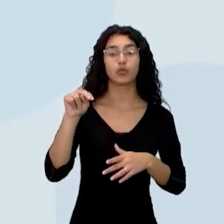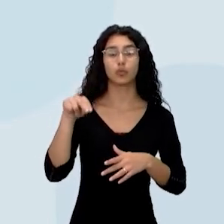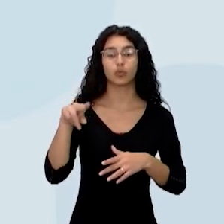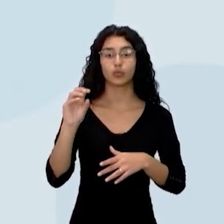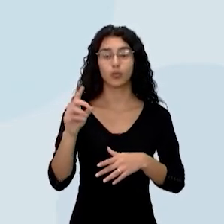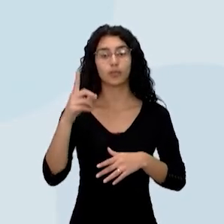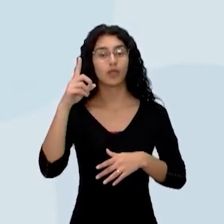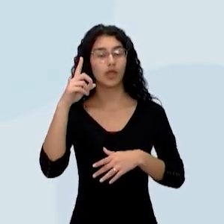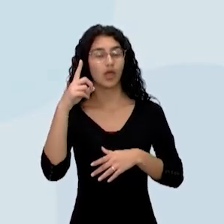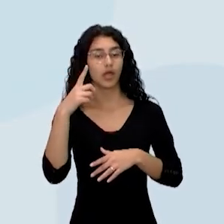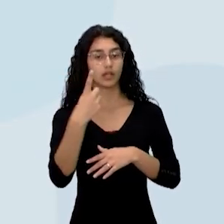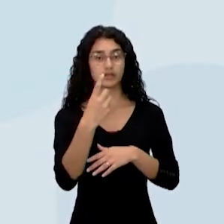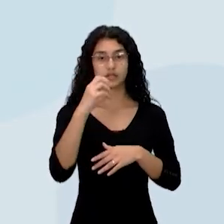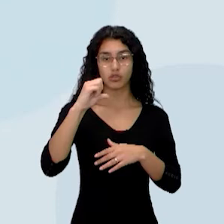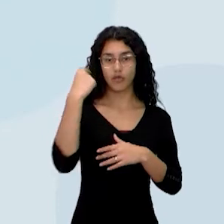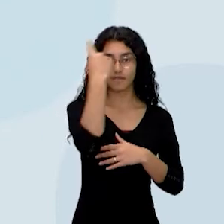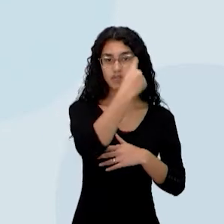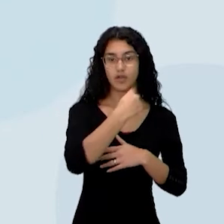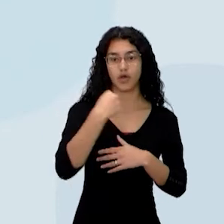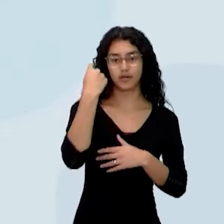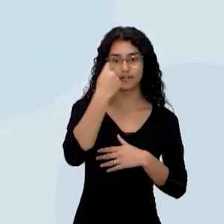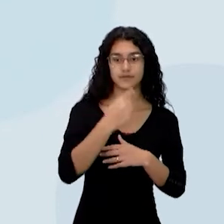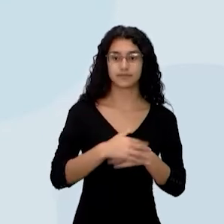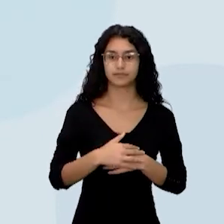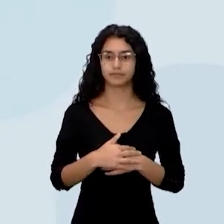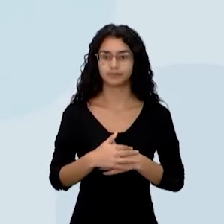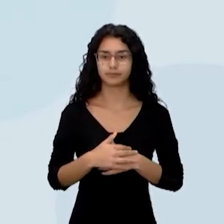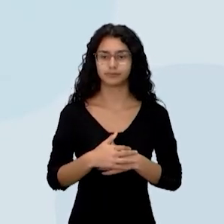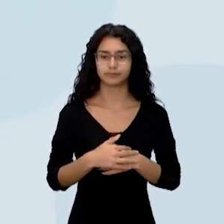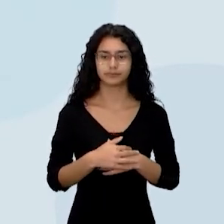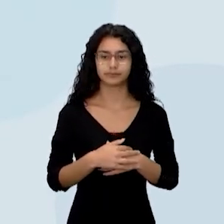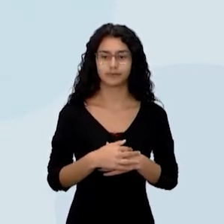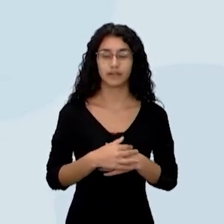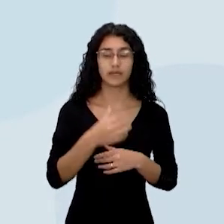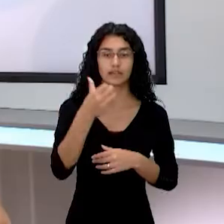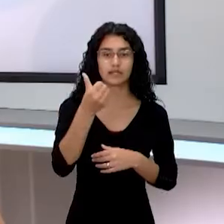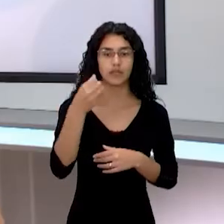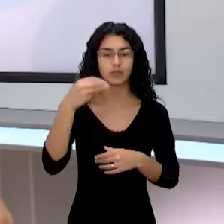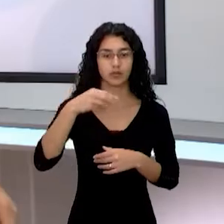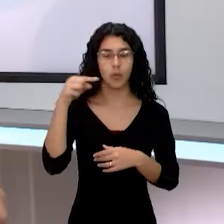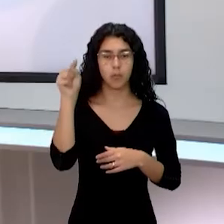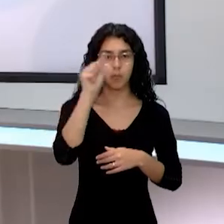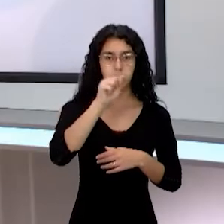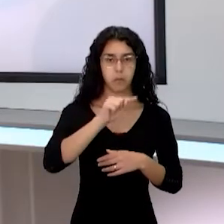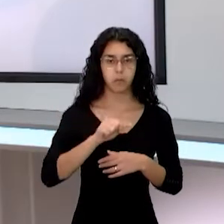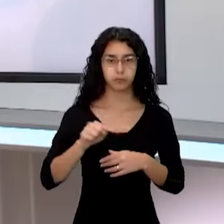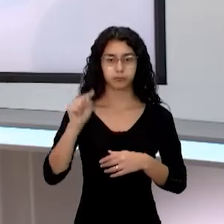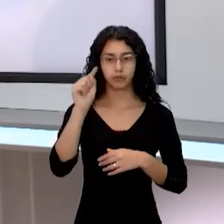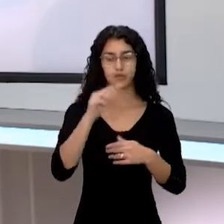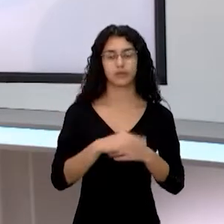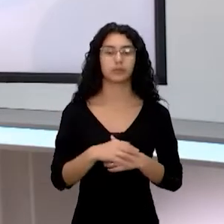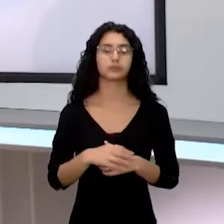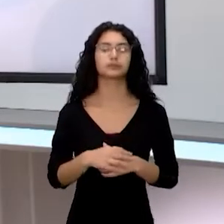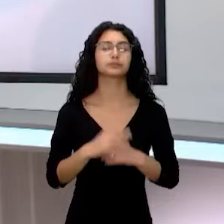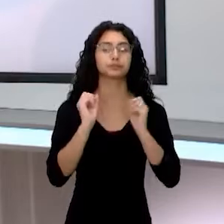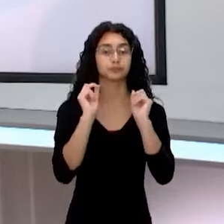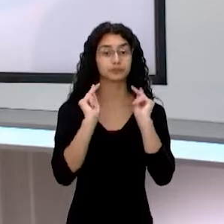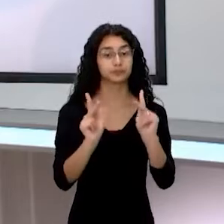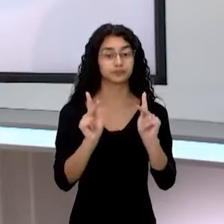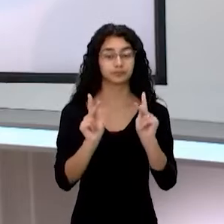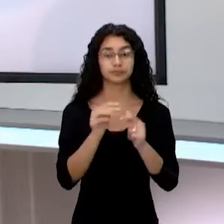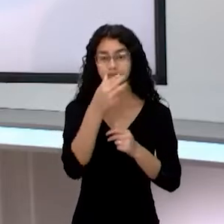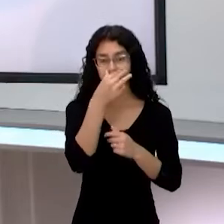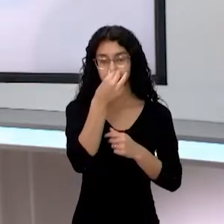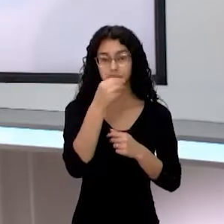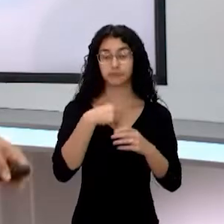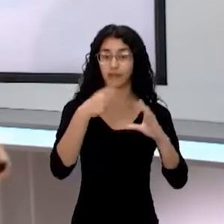horas e 6 minutos. Então, cada quase 20 horas aí, Netuno dá uma volta em torno do seu eixo, né? No caso. Beleza aí, pessoal? Aí são